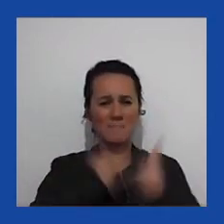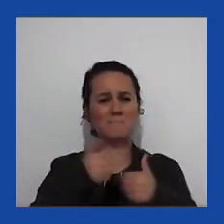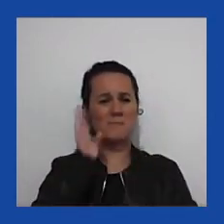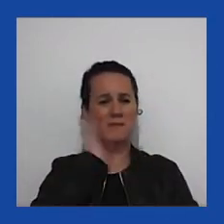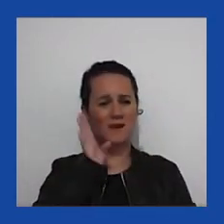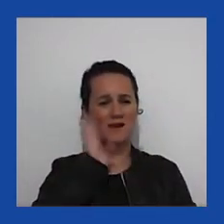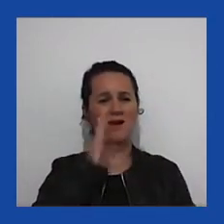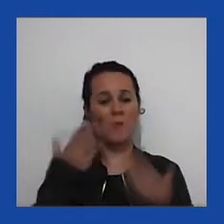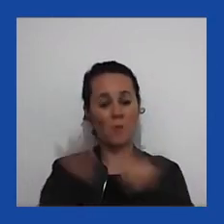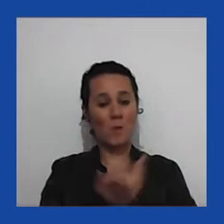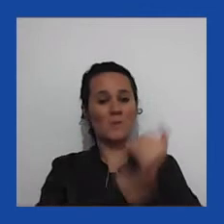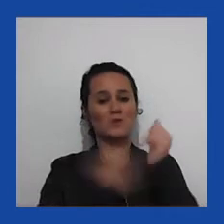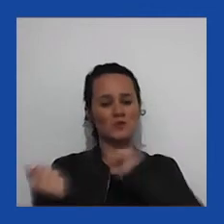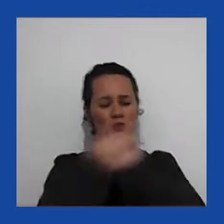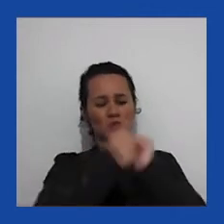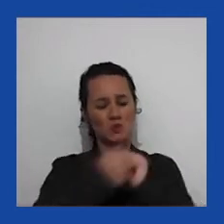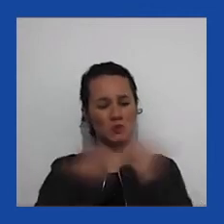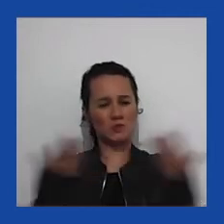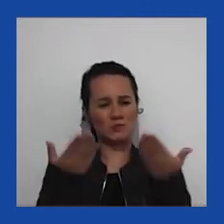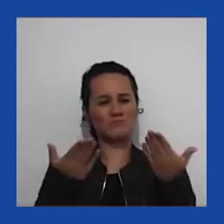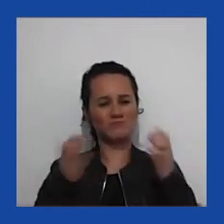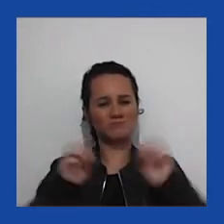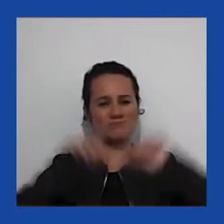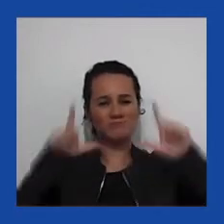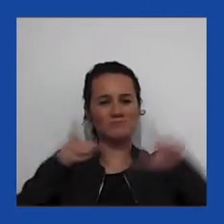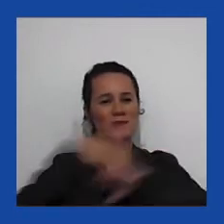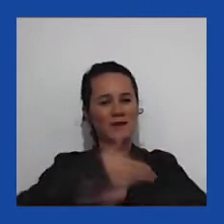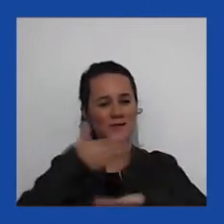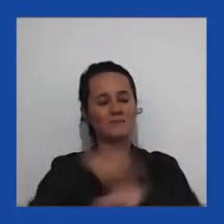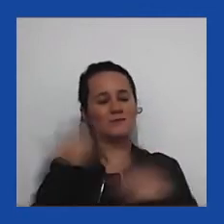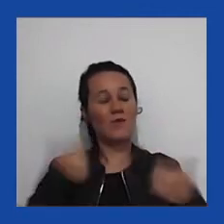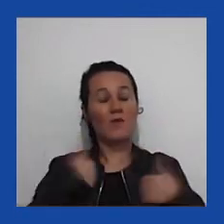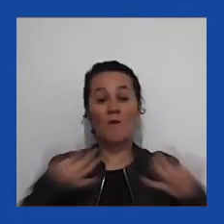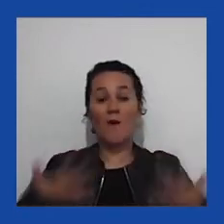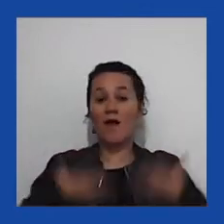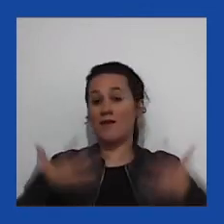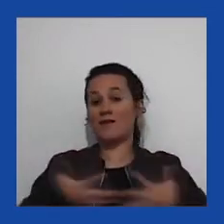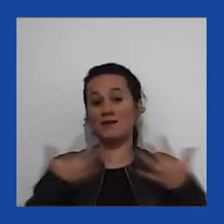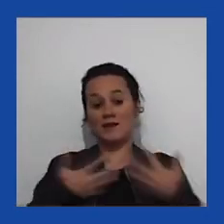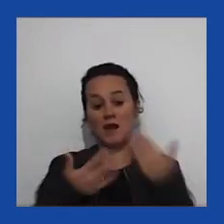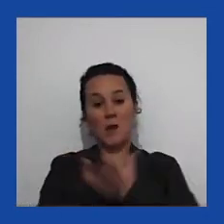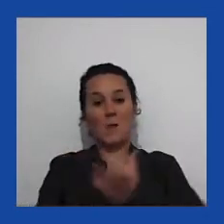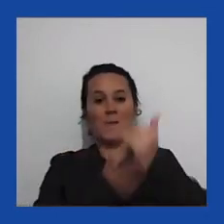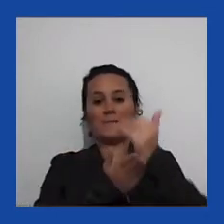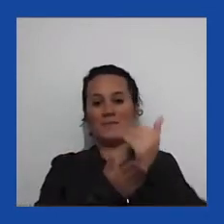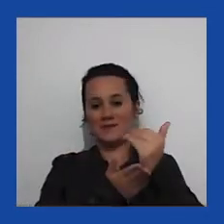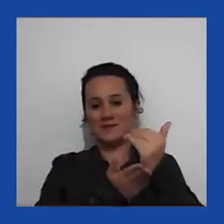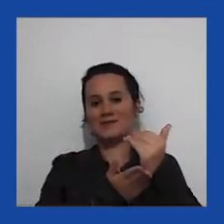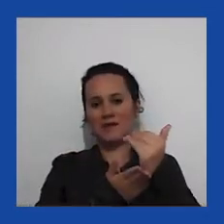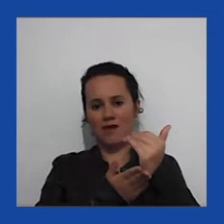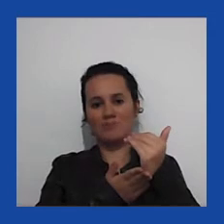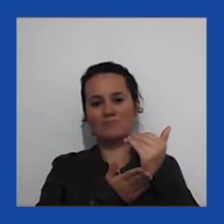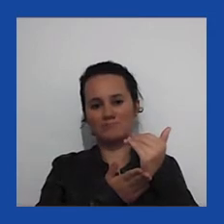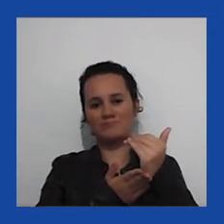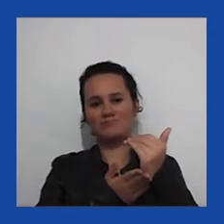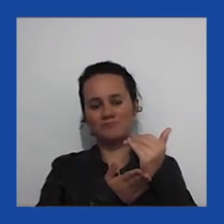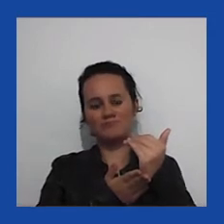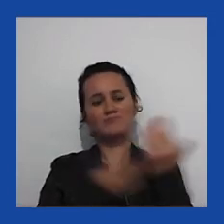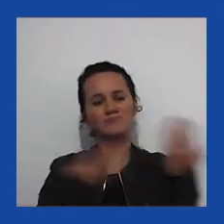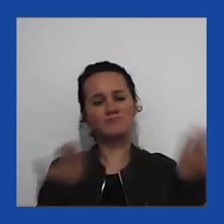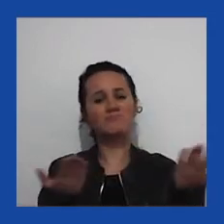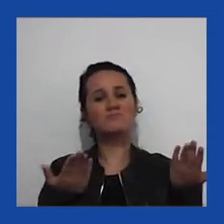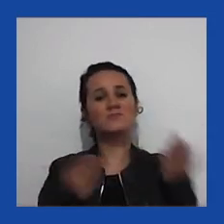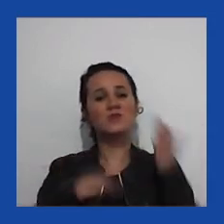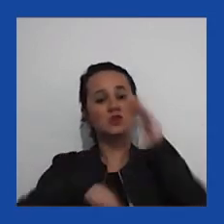começou, né? Estamos todos juntos aqui. E é com muita alegria que a gente começa essa jornada chamando todos vocês a